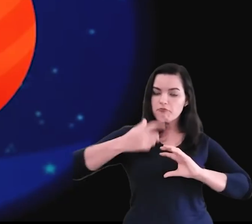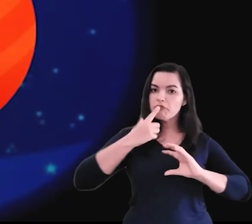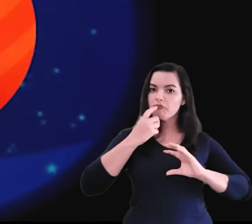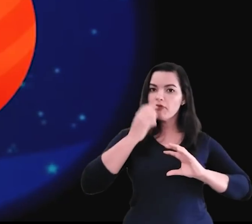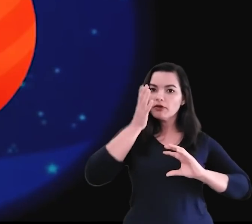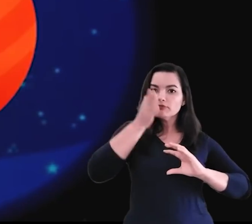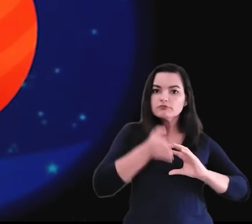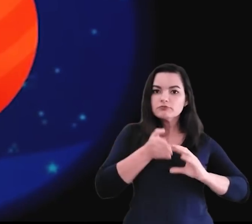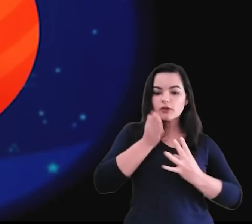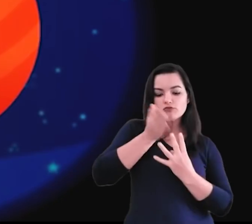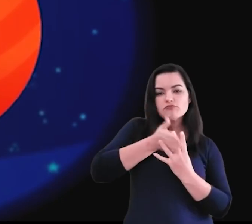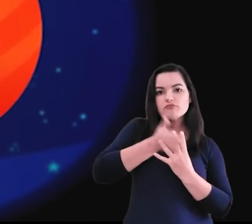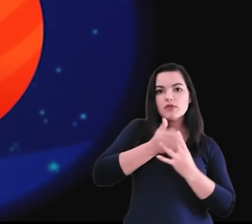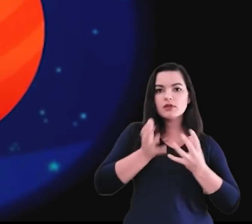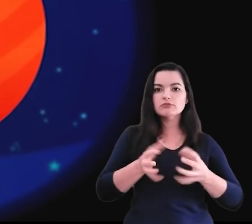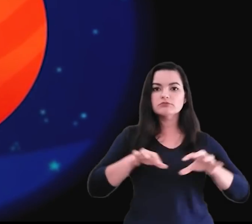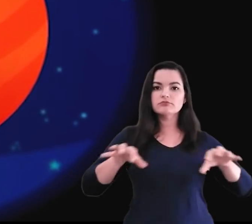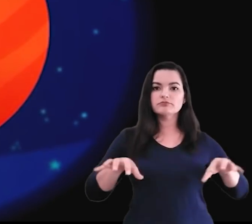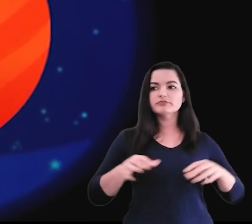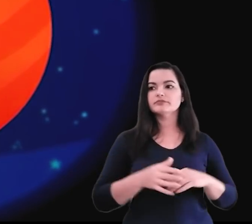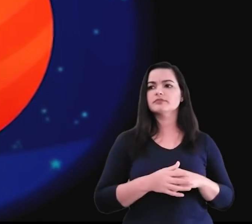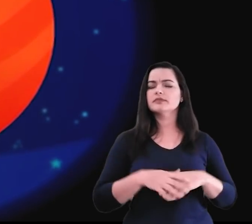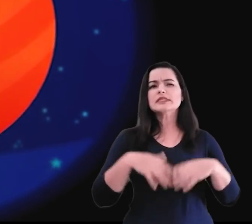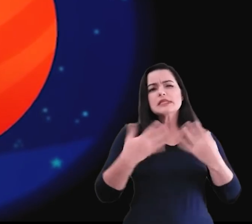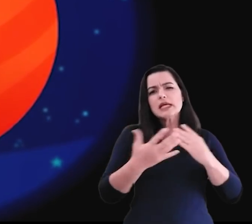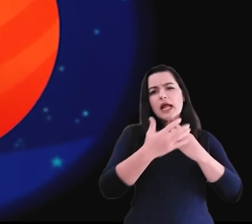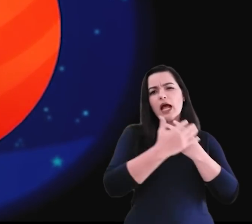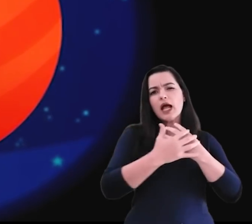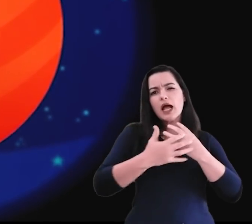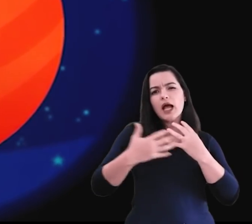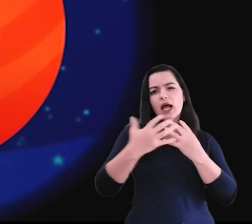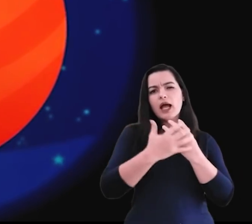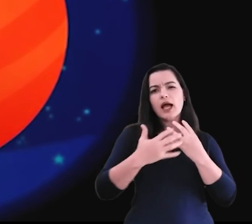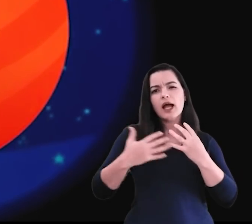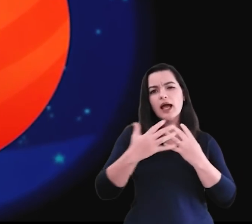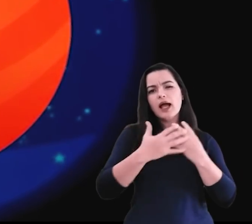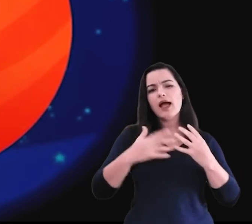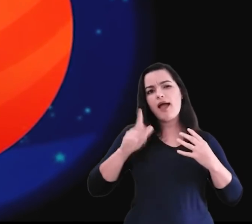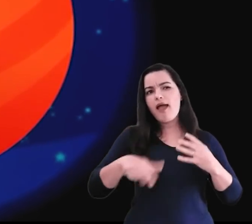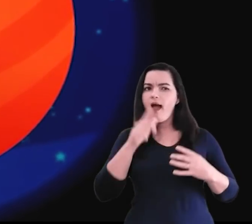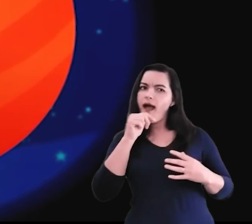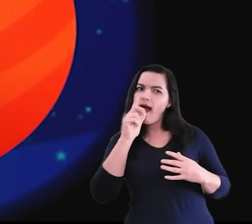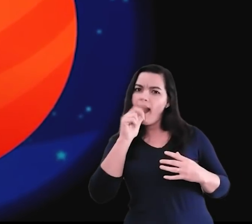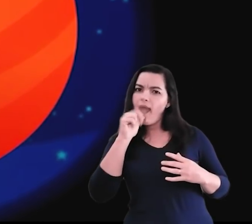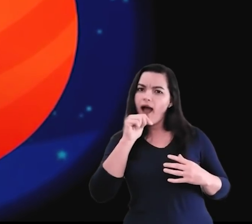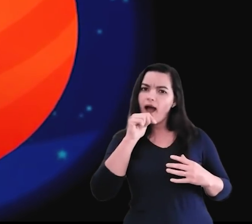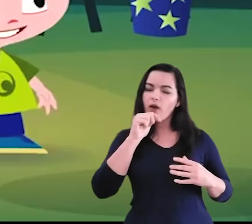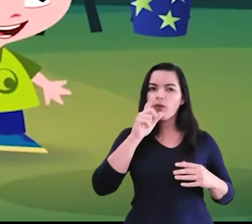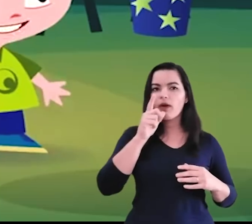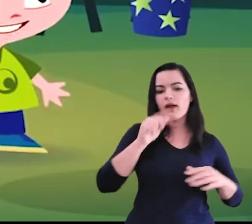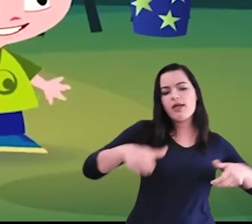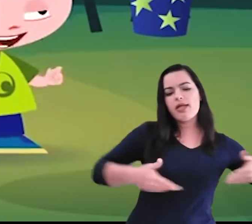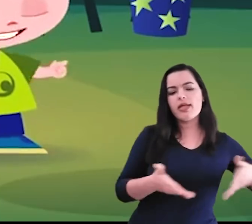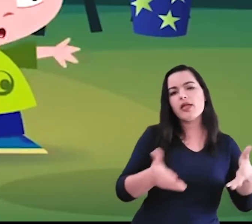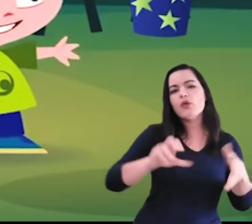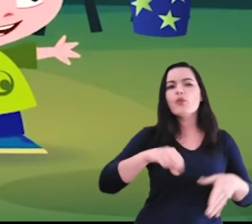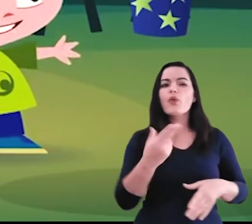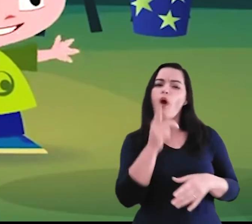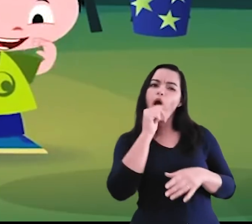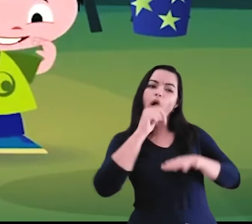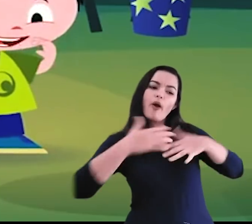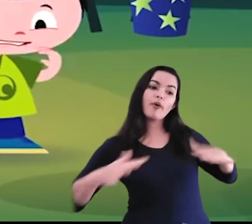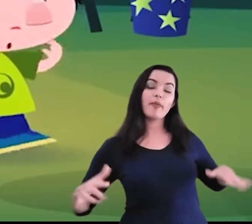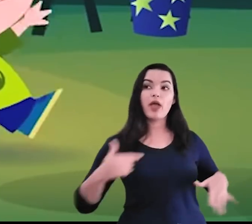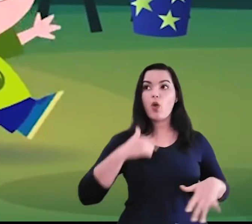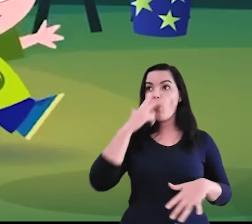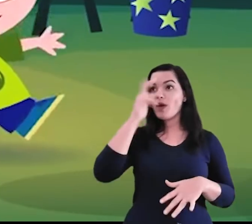Será que essas manchas em Marte são de água? Será que são rios? Ou será que é um mar? É um mar que tá cheio